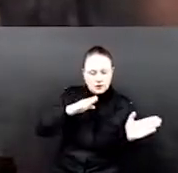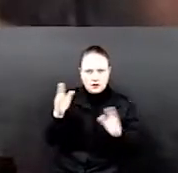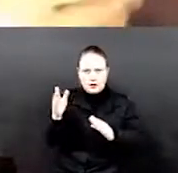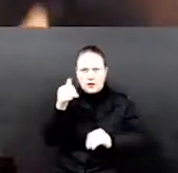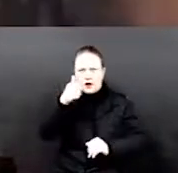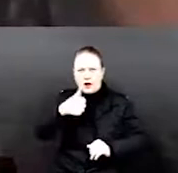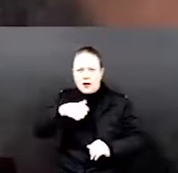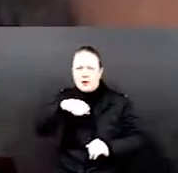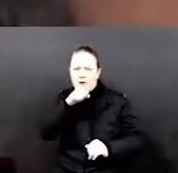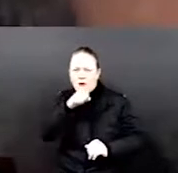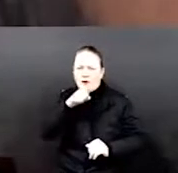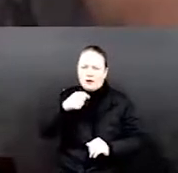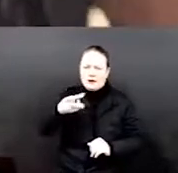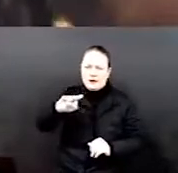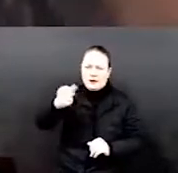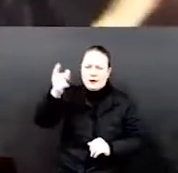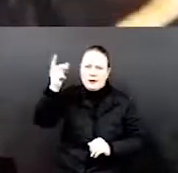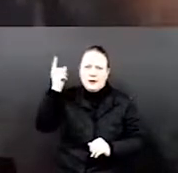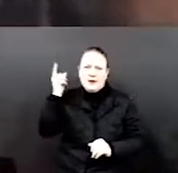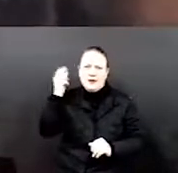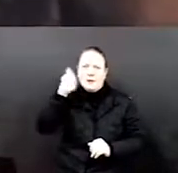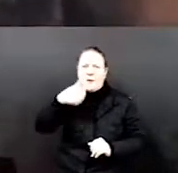da minha avó, ou